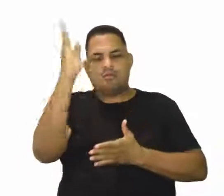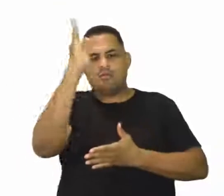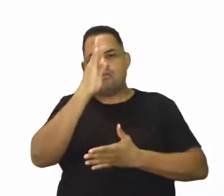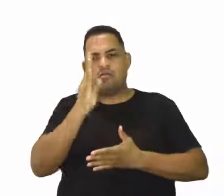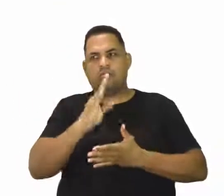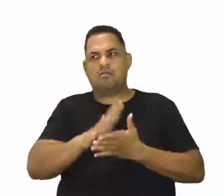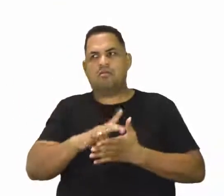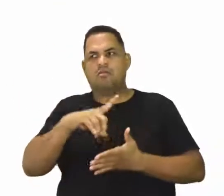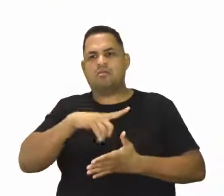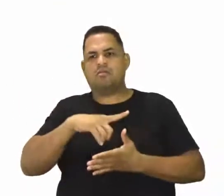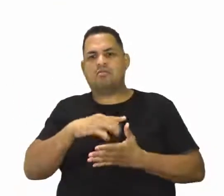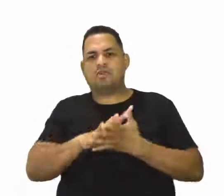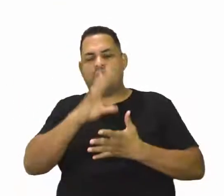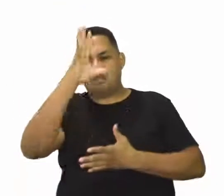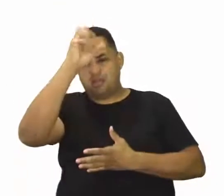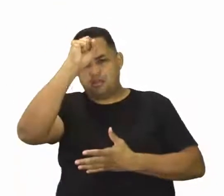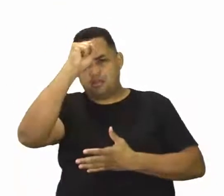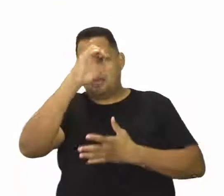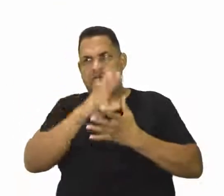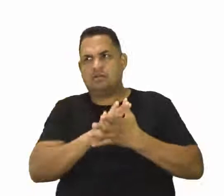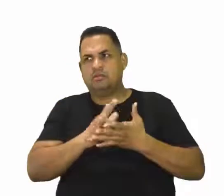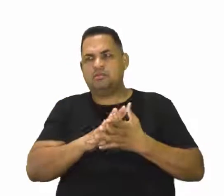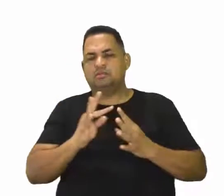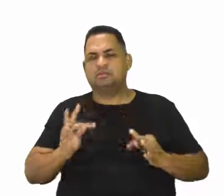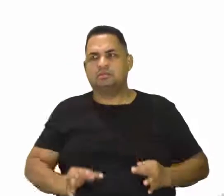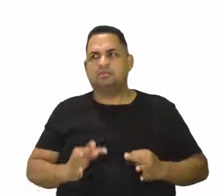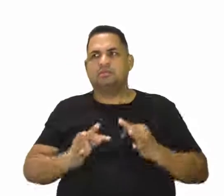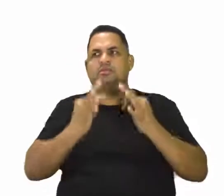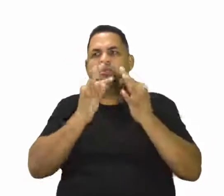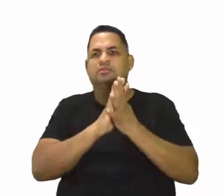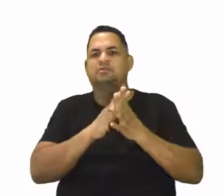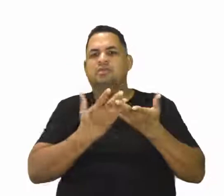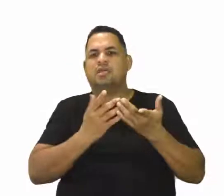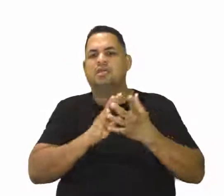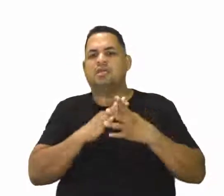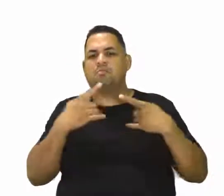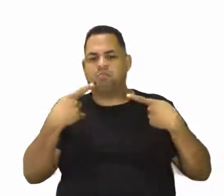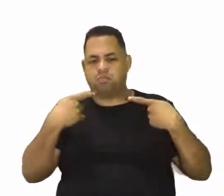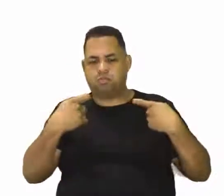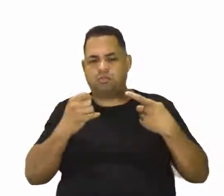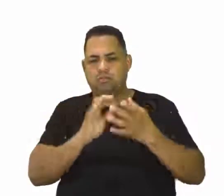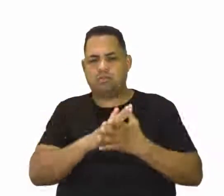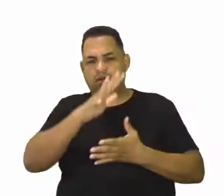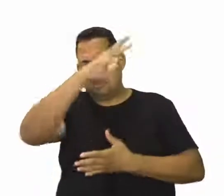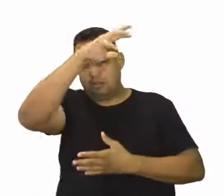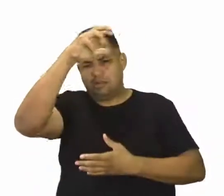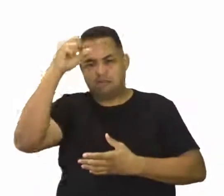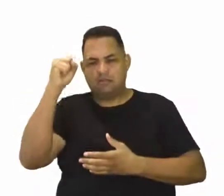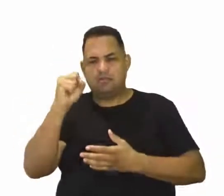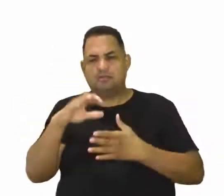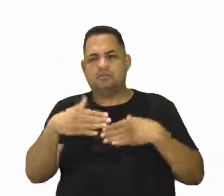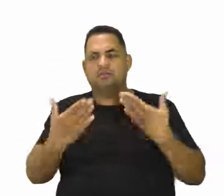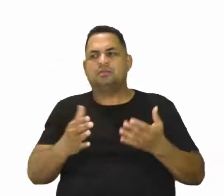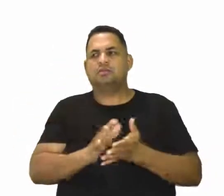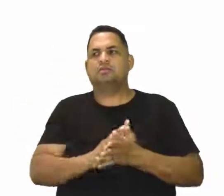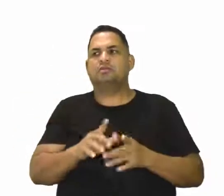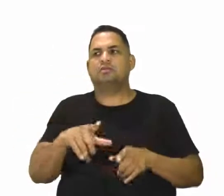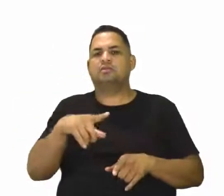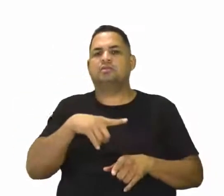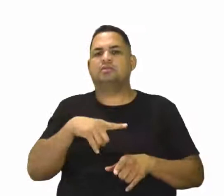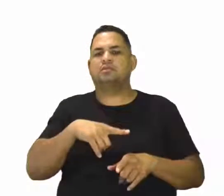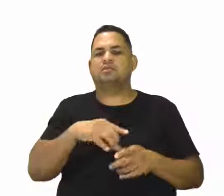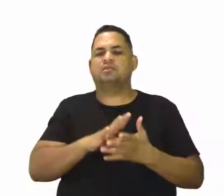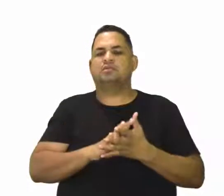ter aprendizagem de técnicas de guerra na Amazônia assim como também